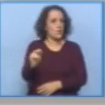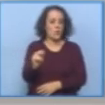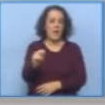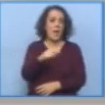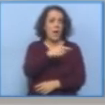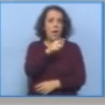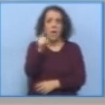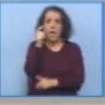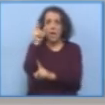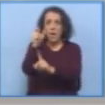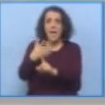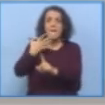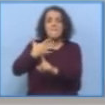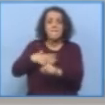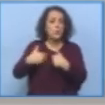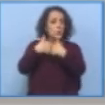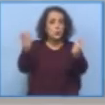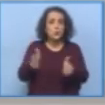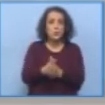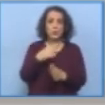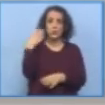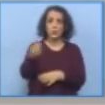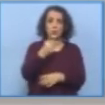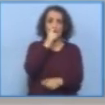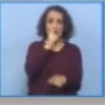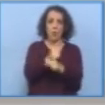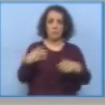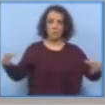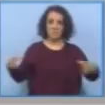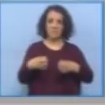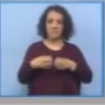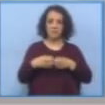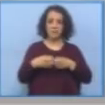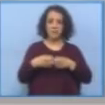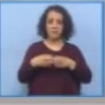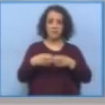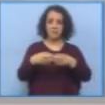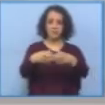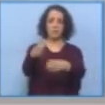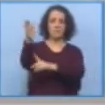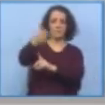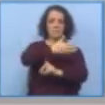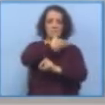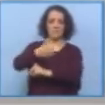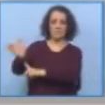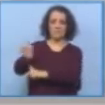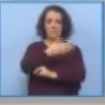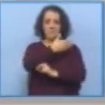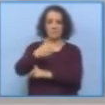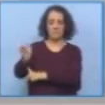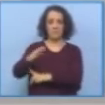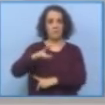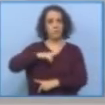todos em conjunto, com a bandeira nacional, a atravessar Santiago. A cidade foi muito